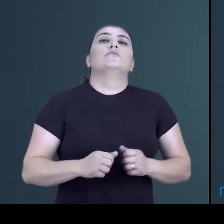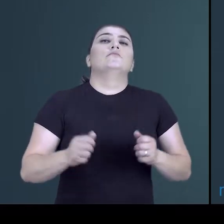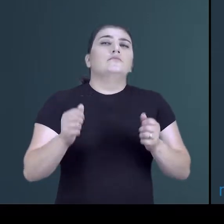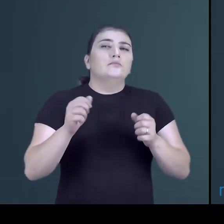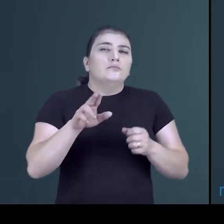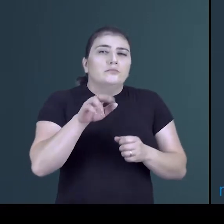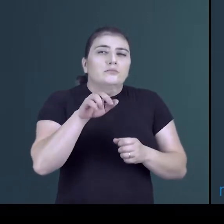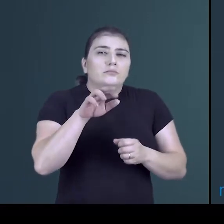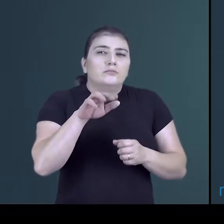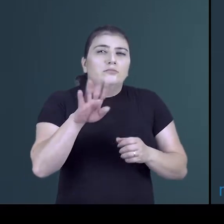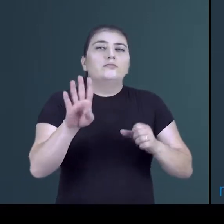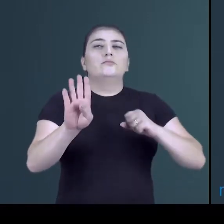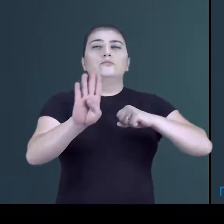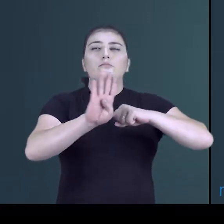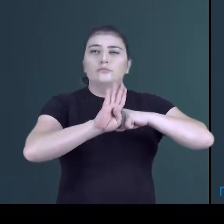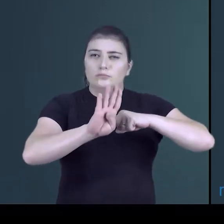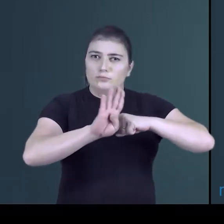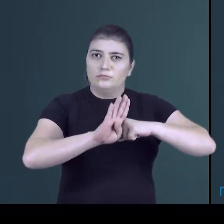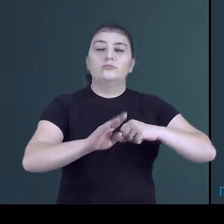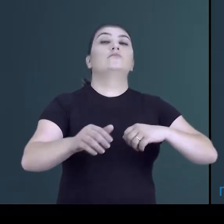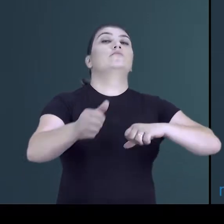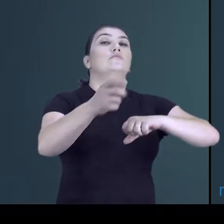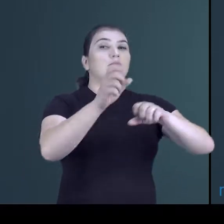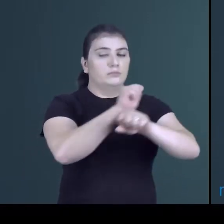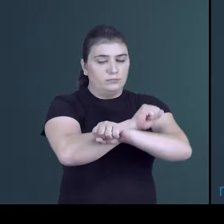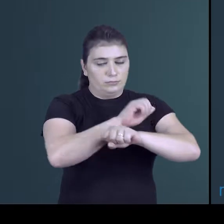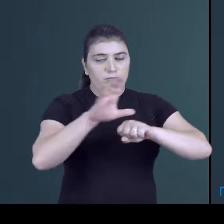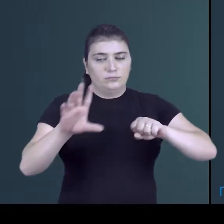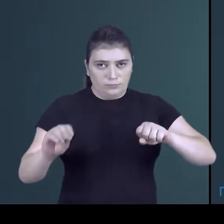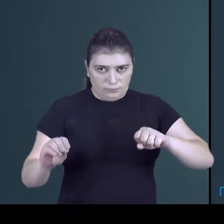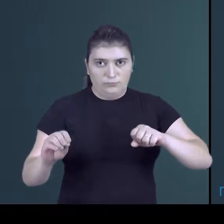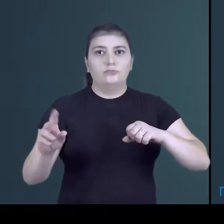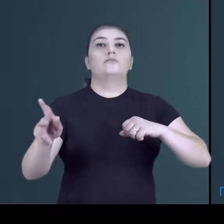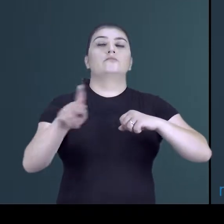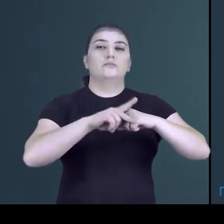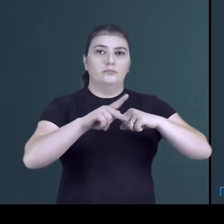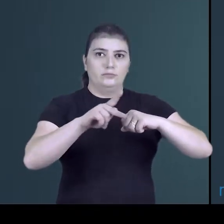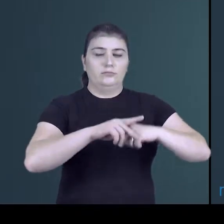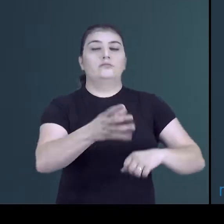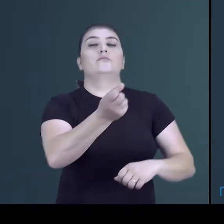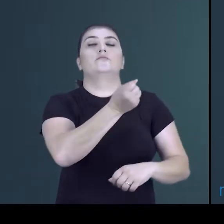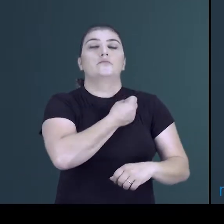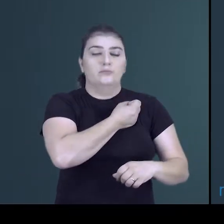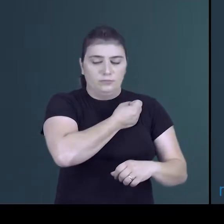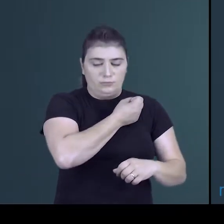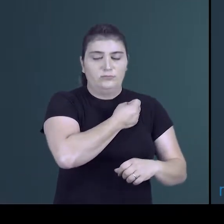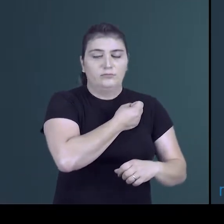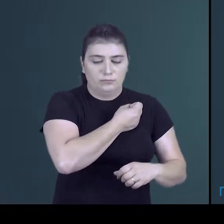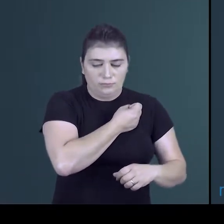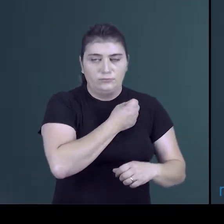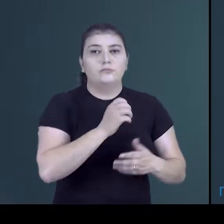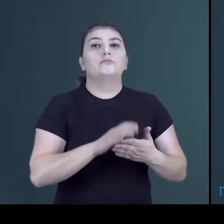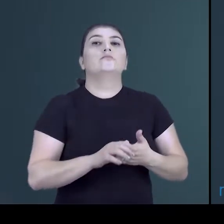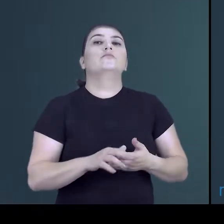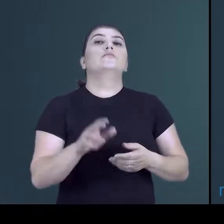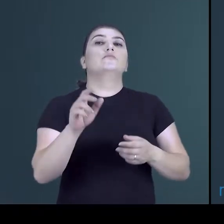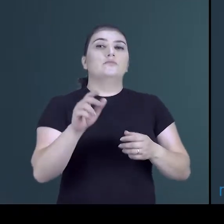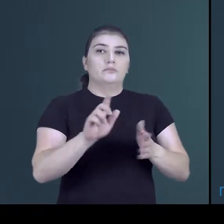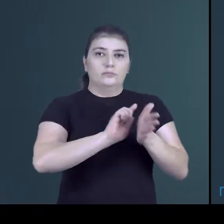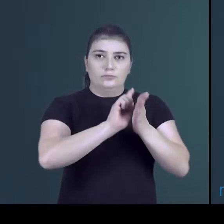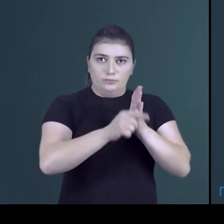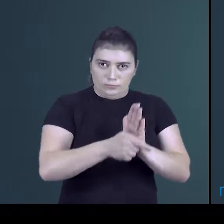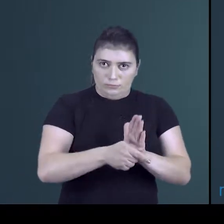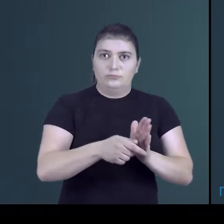substantivo. Verificamos artigos, pronomes e numerais, iguais em gênero e número com o nosso